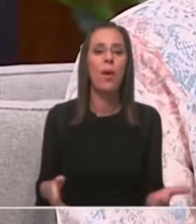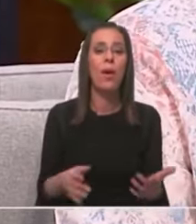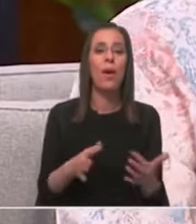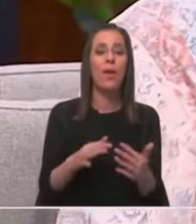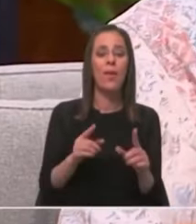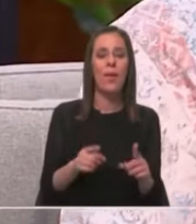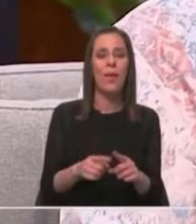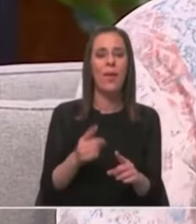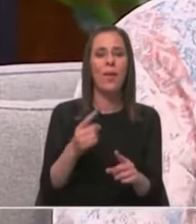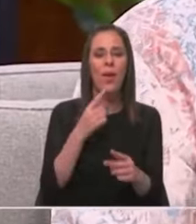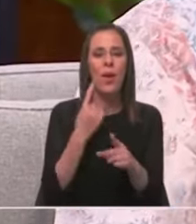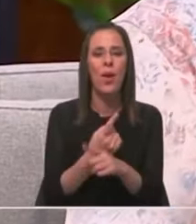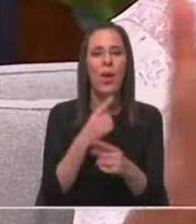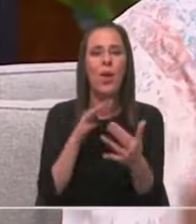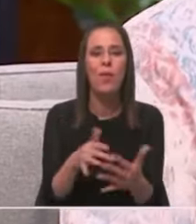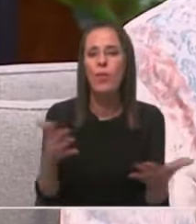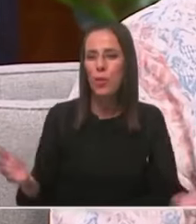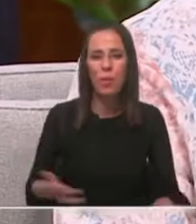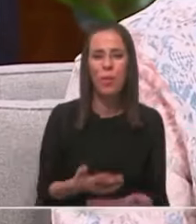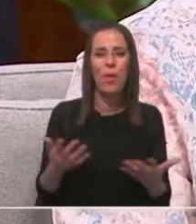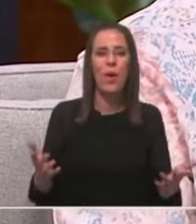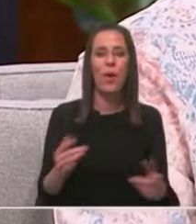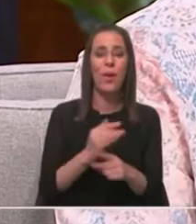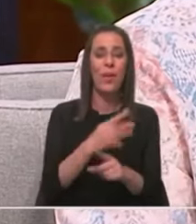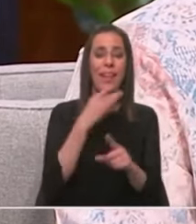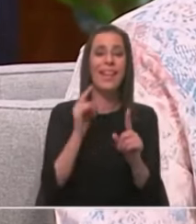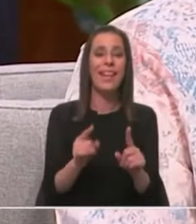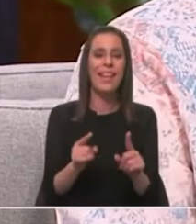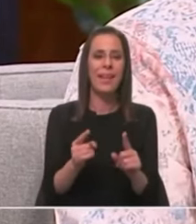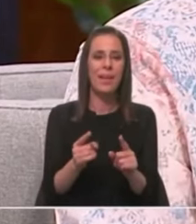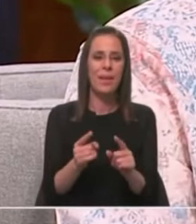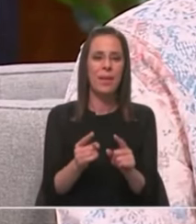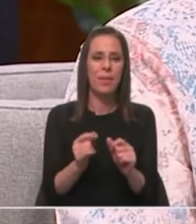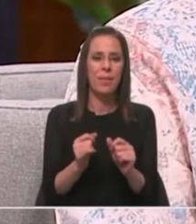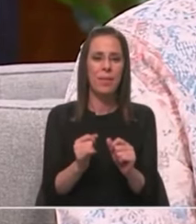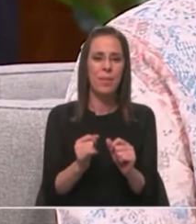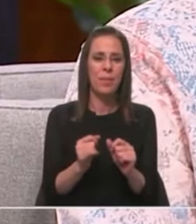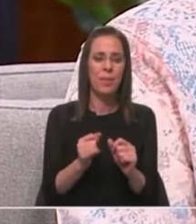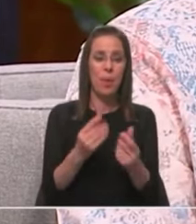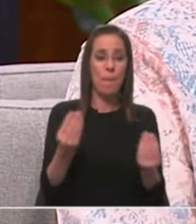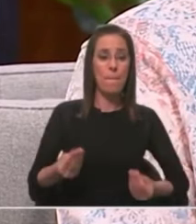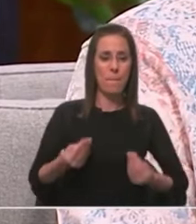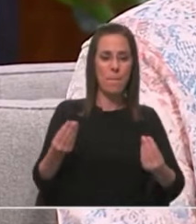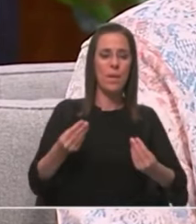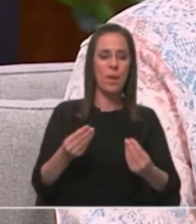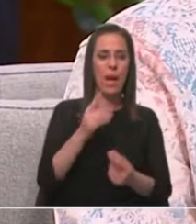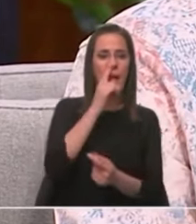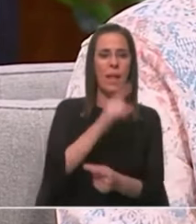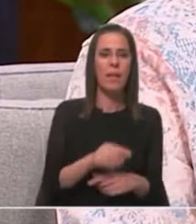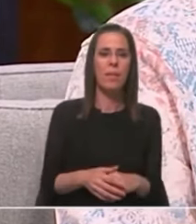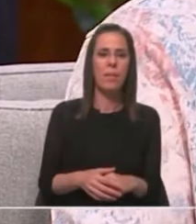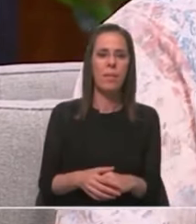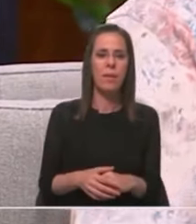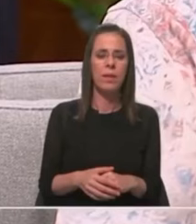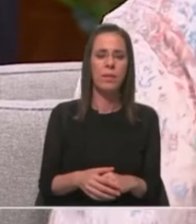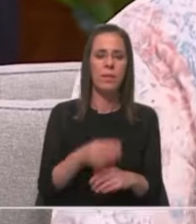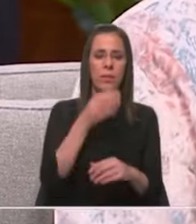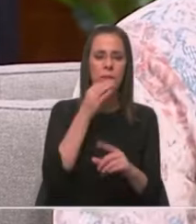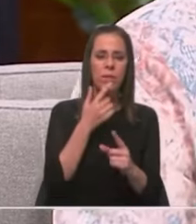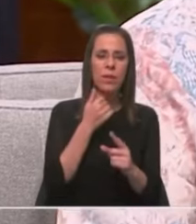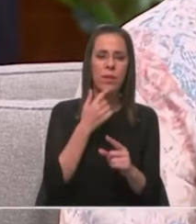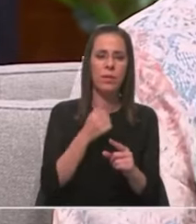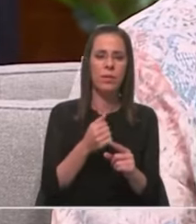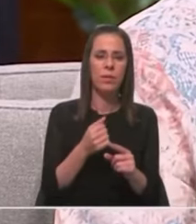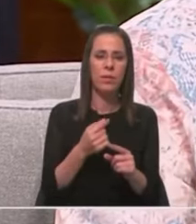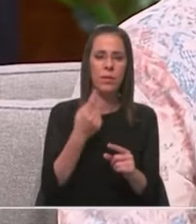Tipo do futebol, coisas do futebol. No outro dia, engraçado, que apanhei uns miúdos, que eram alemães, e a falarmos inglês, e